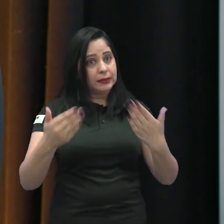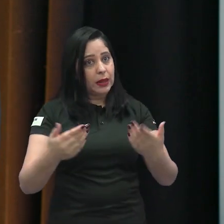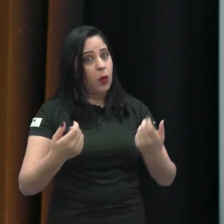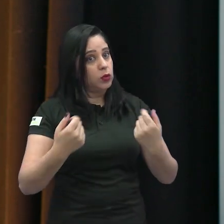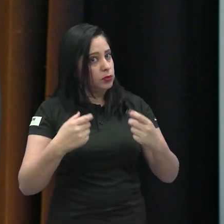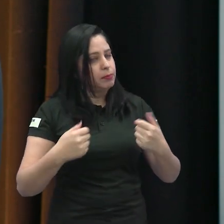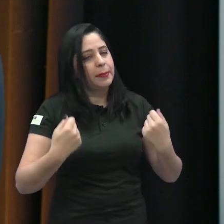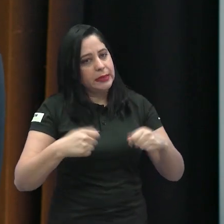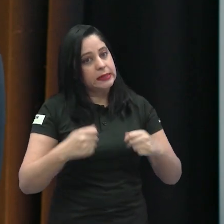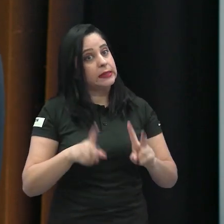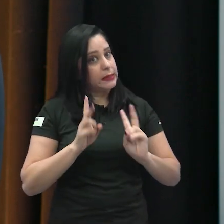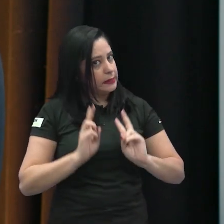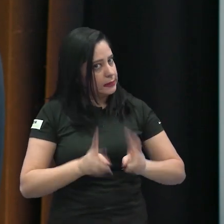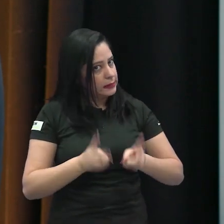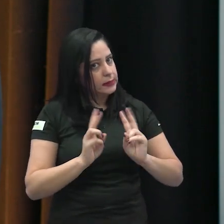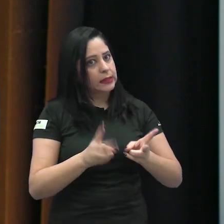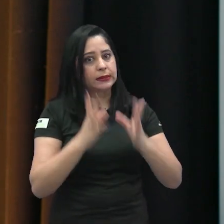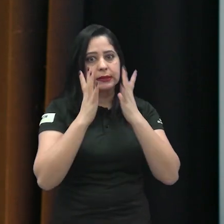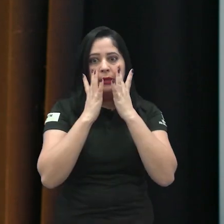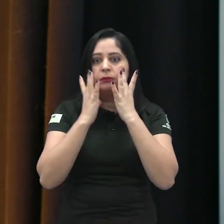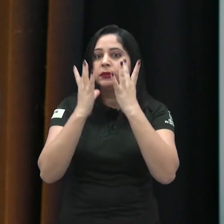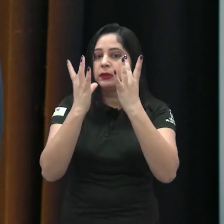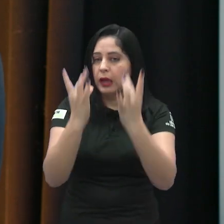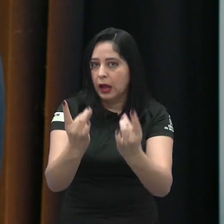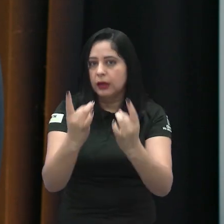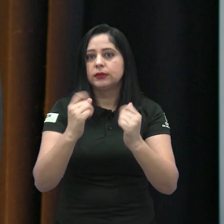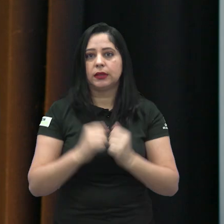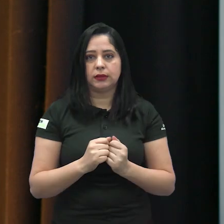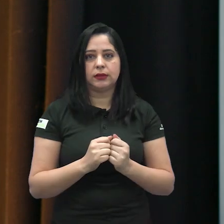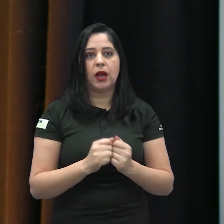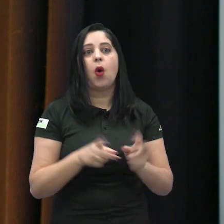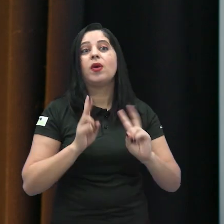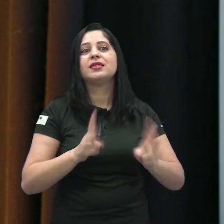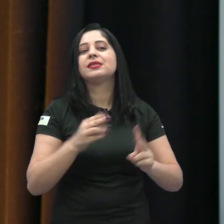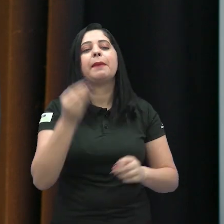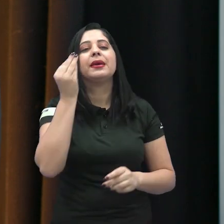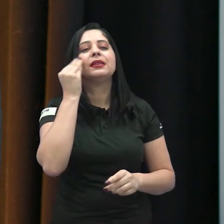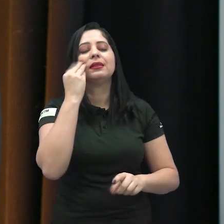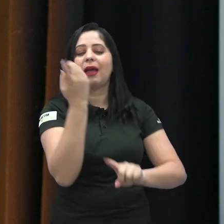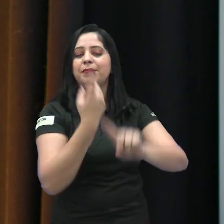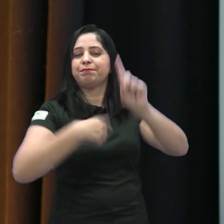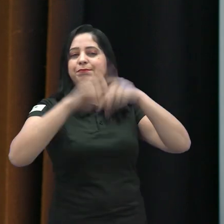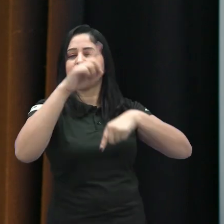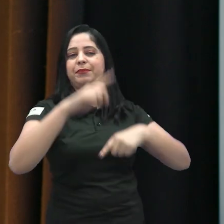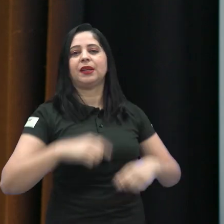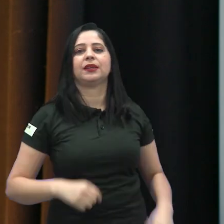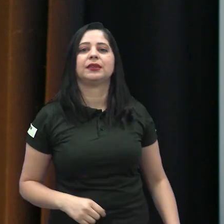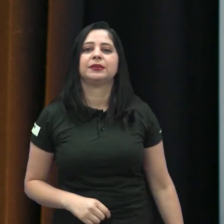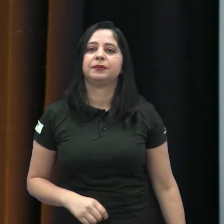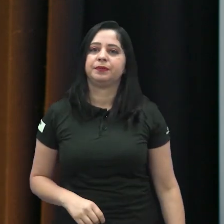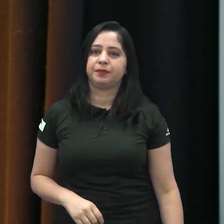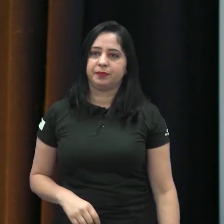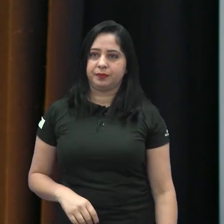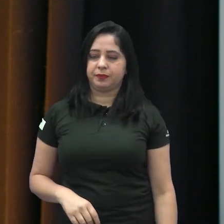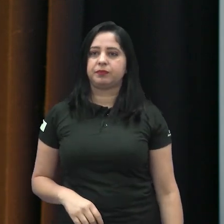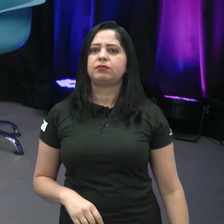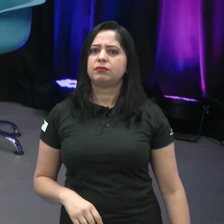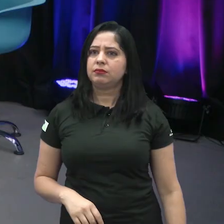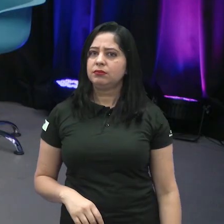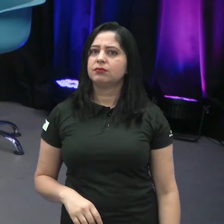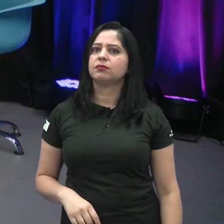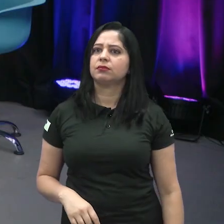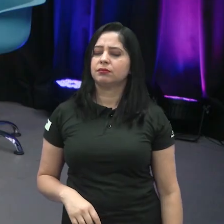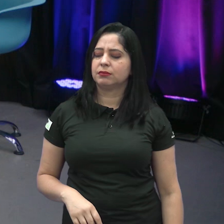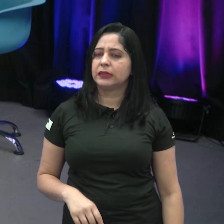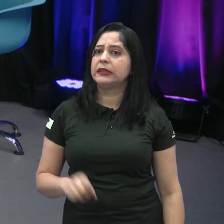aumenta. Então, a gente tem que sempre estar antenado com essas demandas e buscar sempre melhorar a qualidade do serviço público. Mas é importante